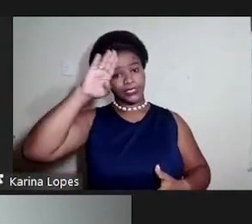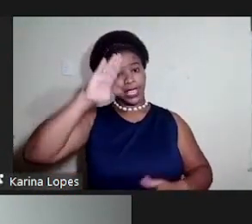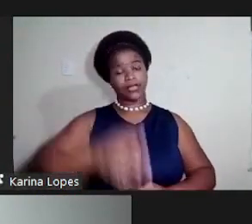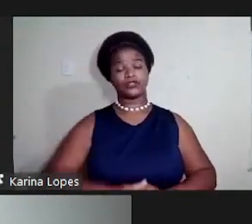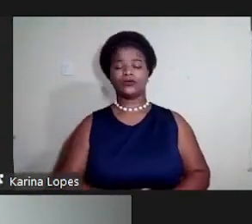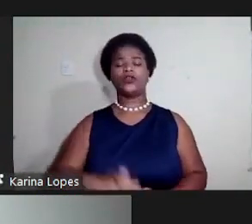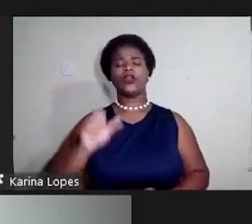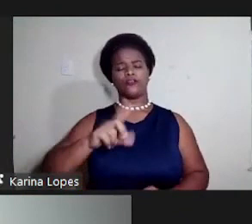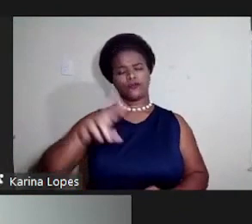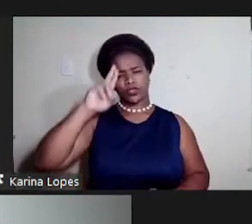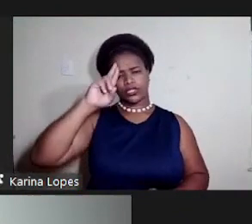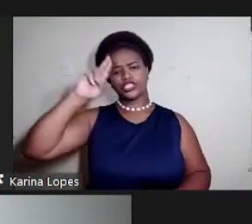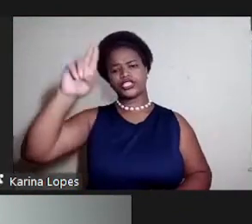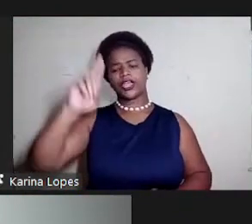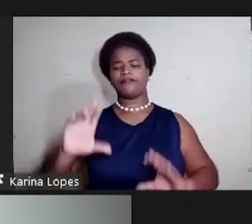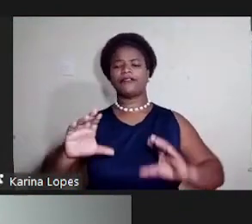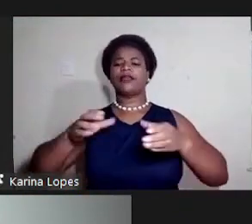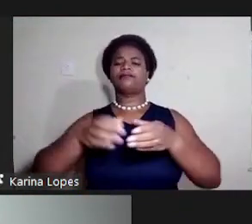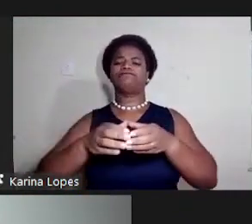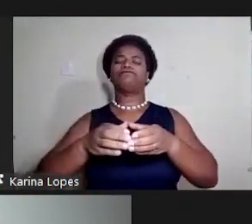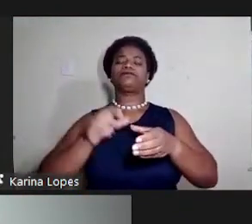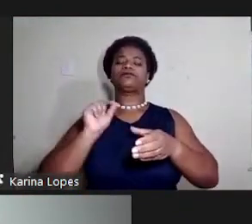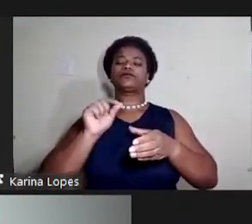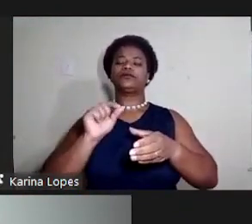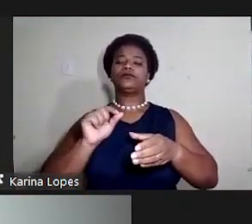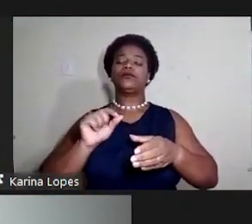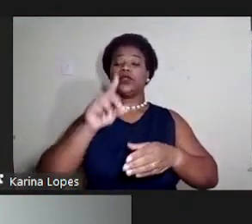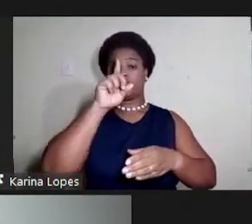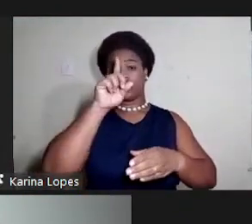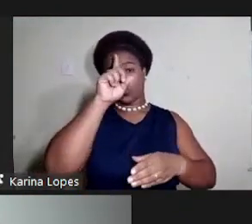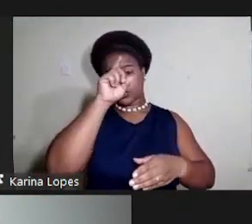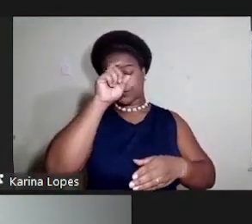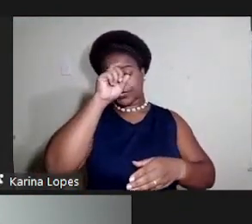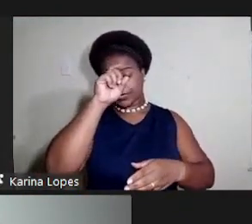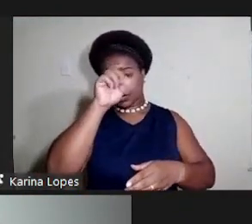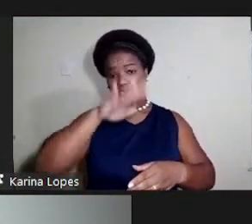Clínica Odontológica do Hospital Geral de Juiz de Fora.